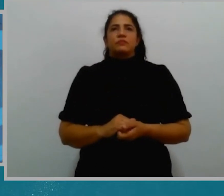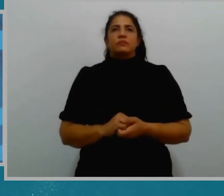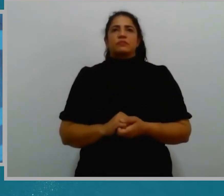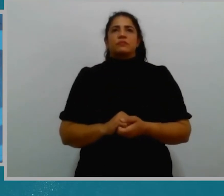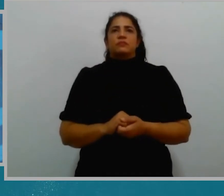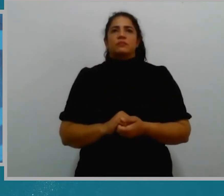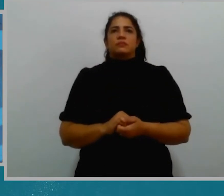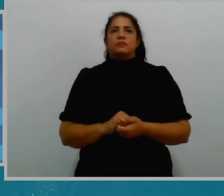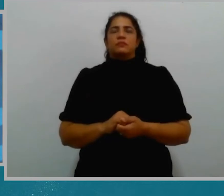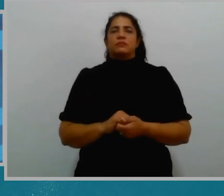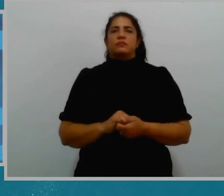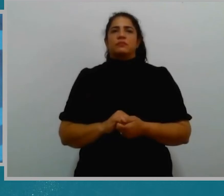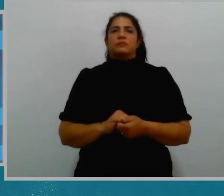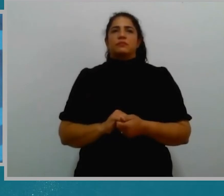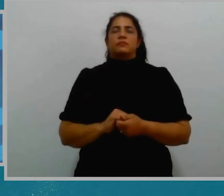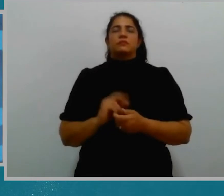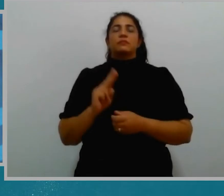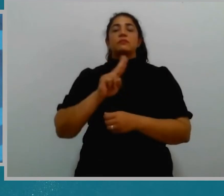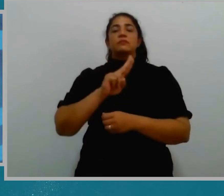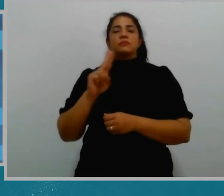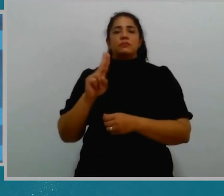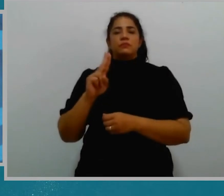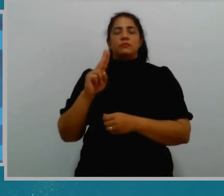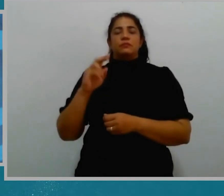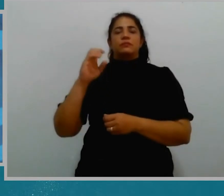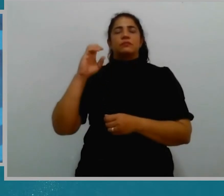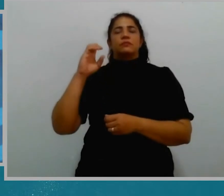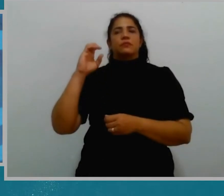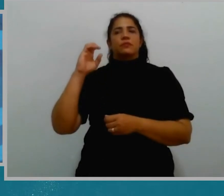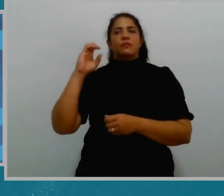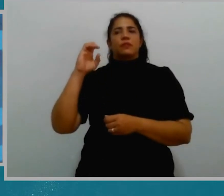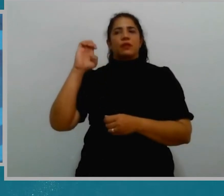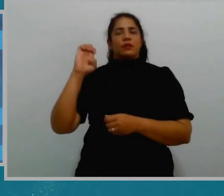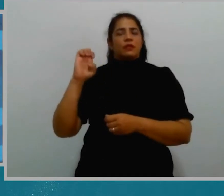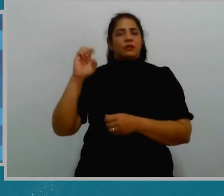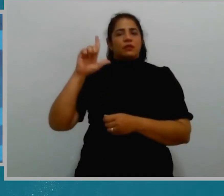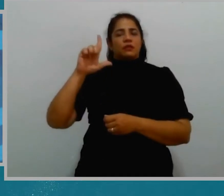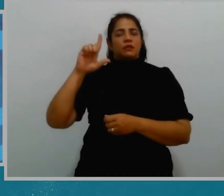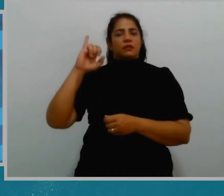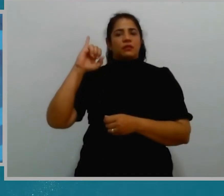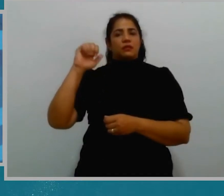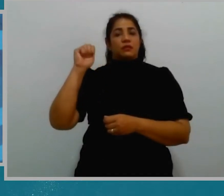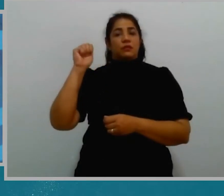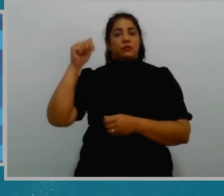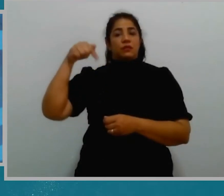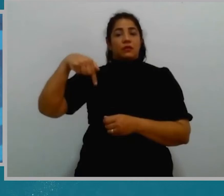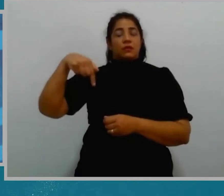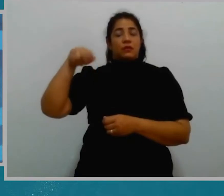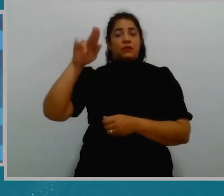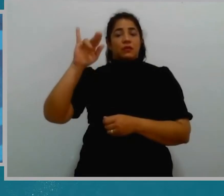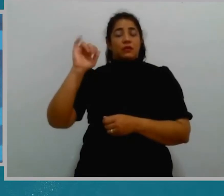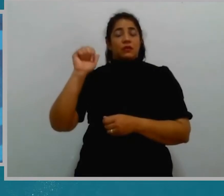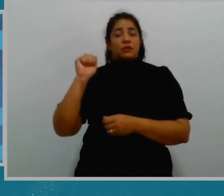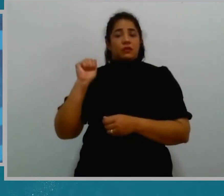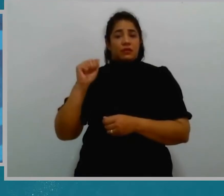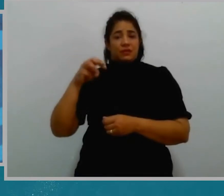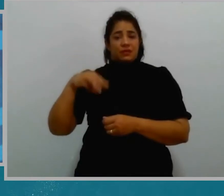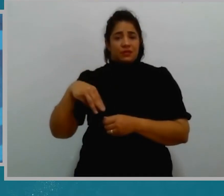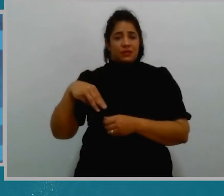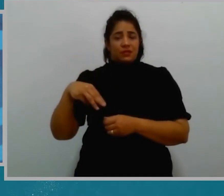Eliaquim, filho de Meleá, Meleá, filho de Mená, Mená, filho de